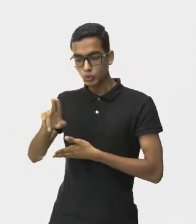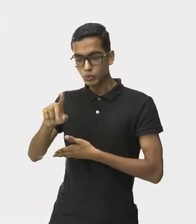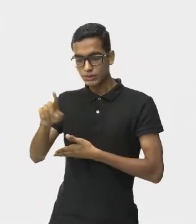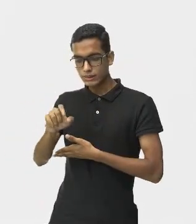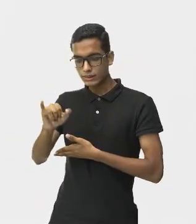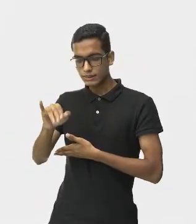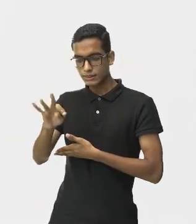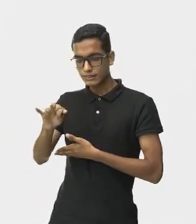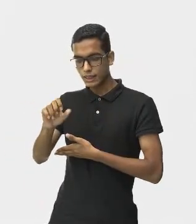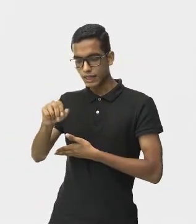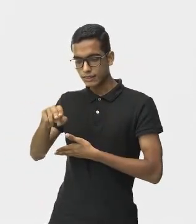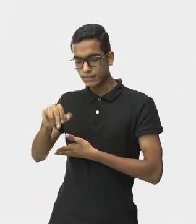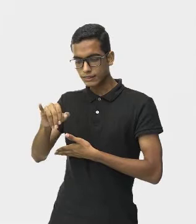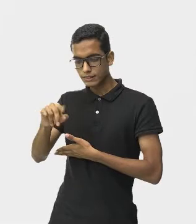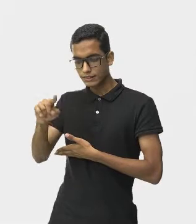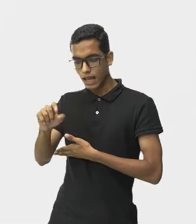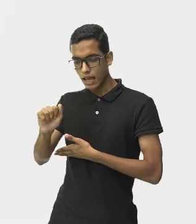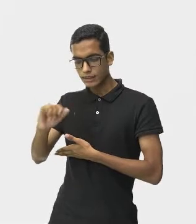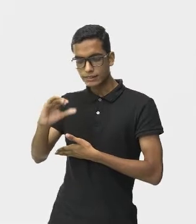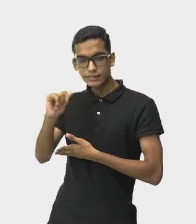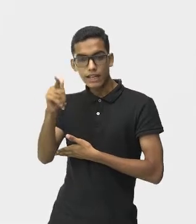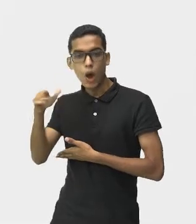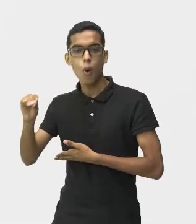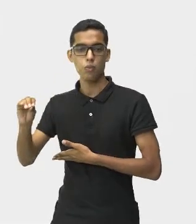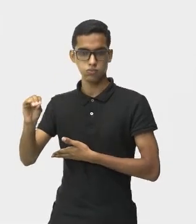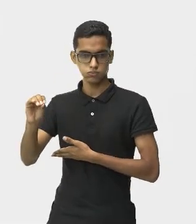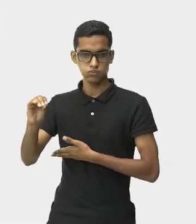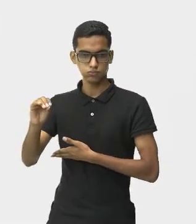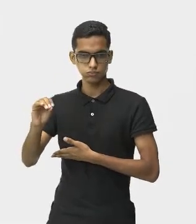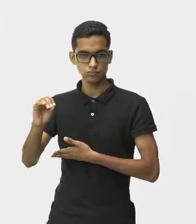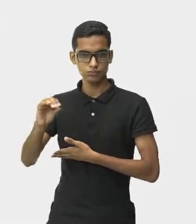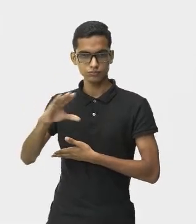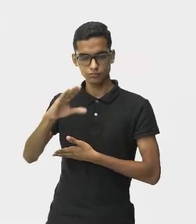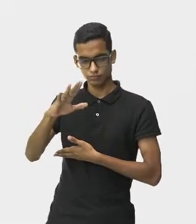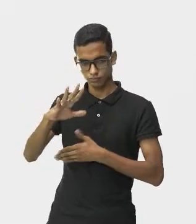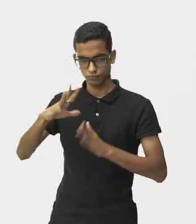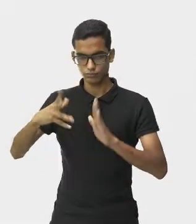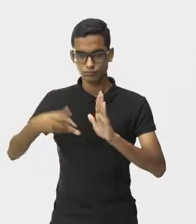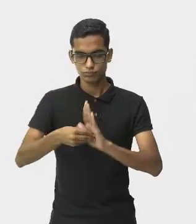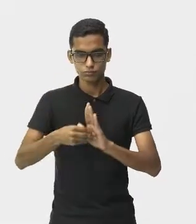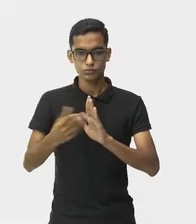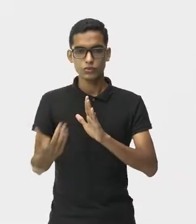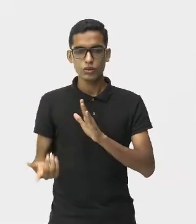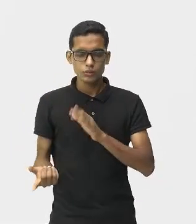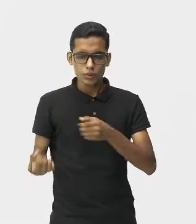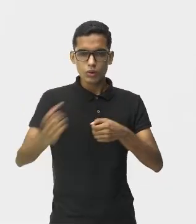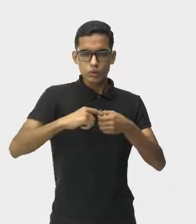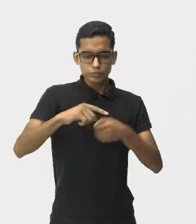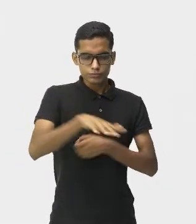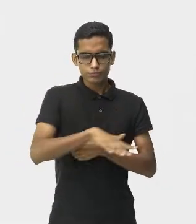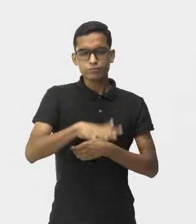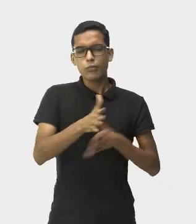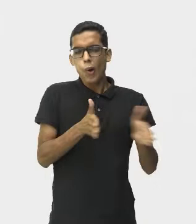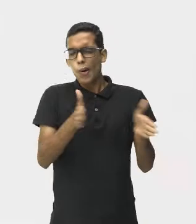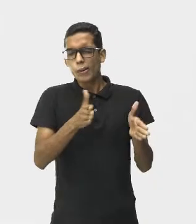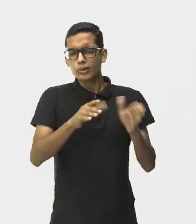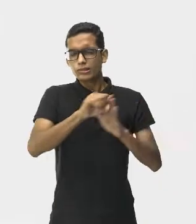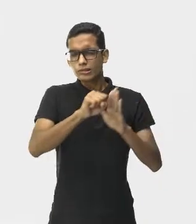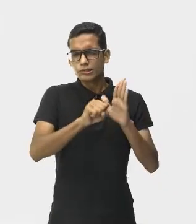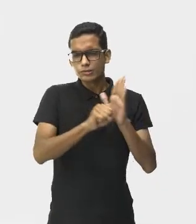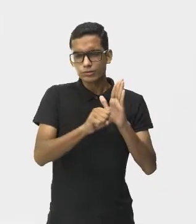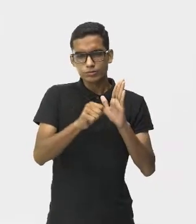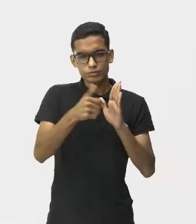Amazônia. Como ocorreu esse processo? Vamos voltar até o século XVIII e vamos ver qual